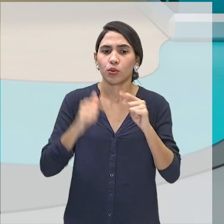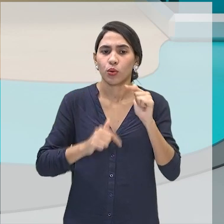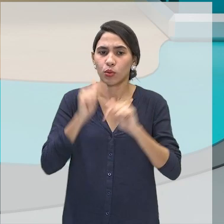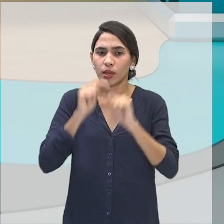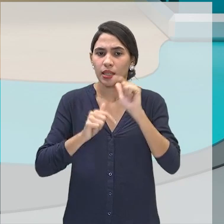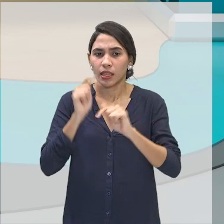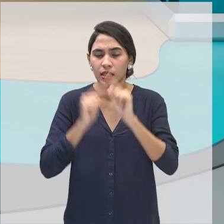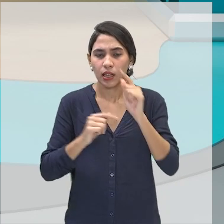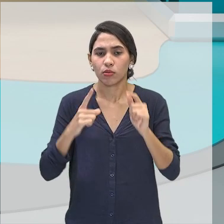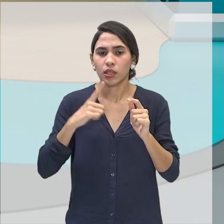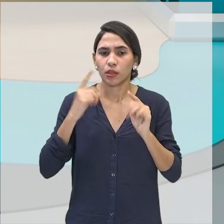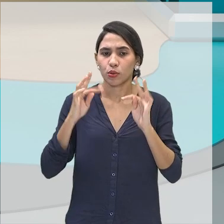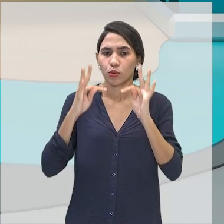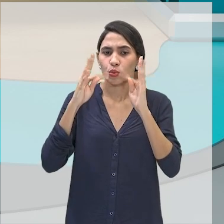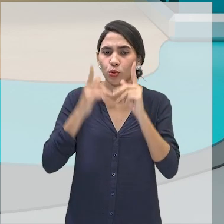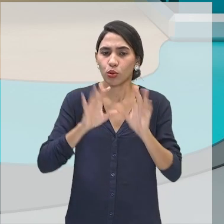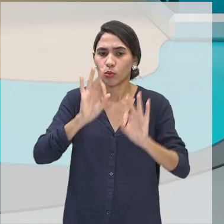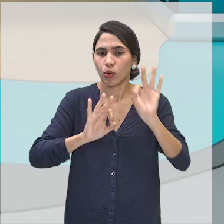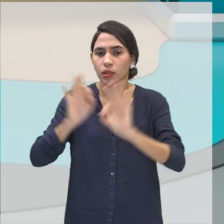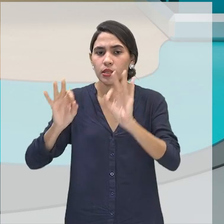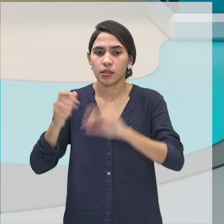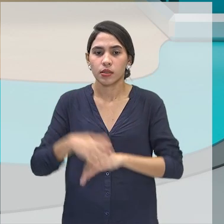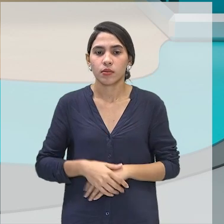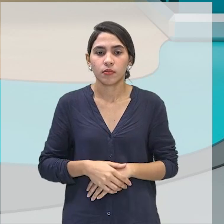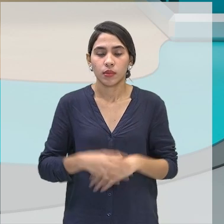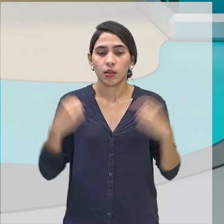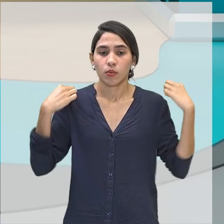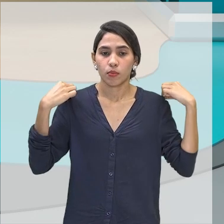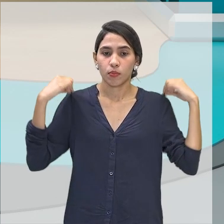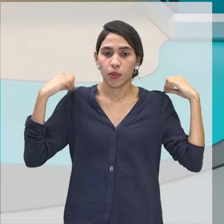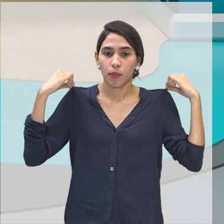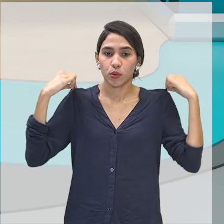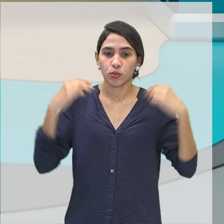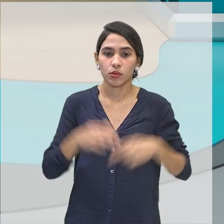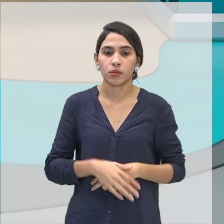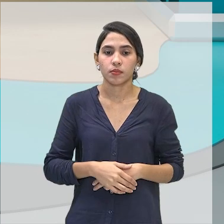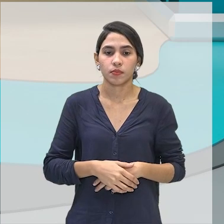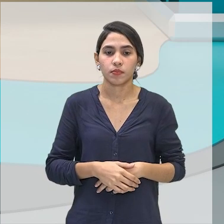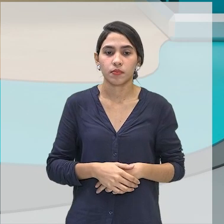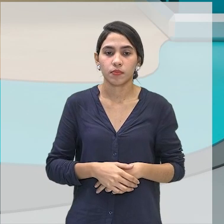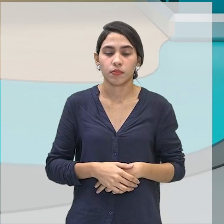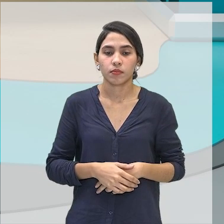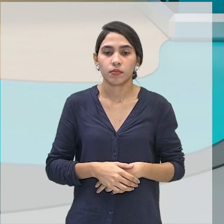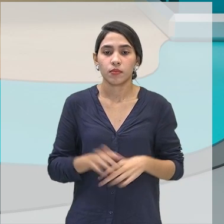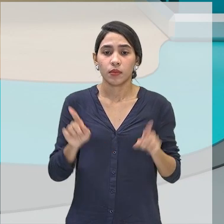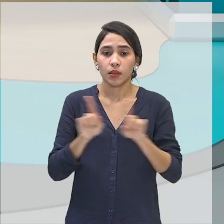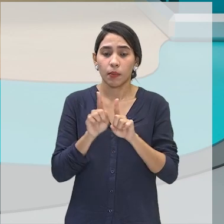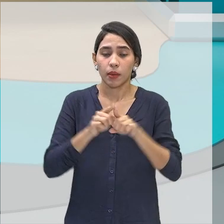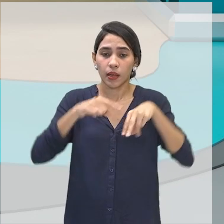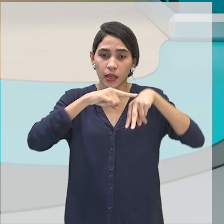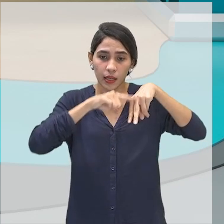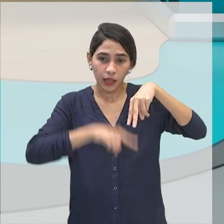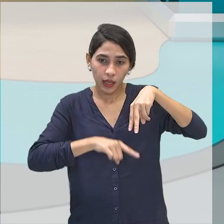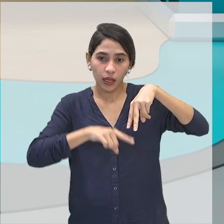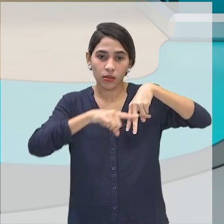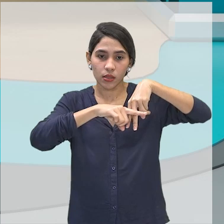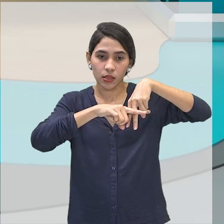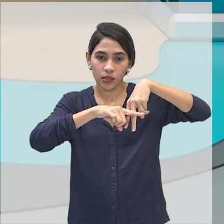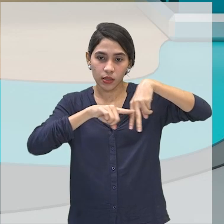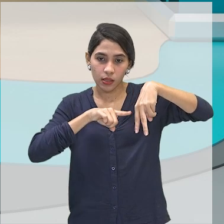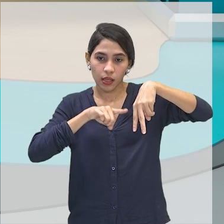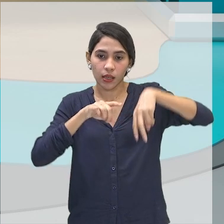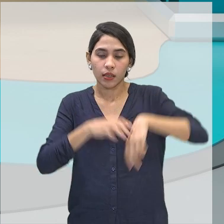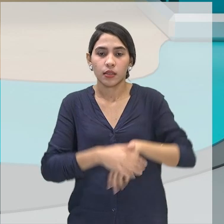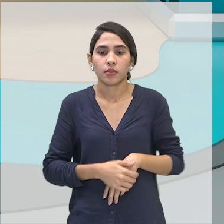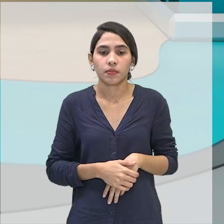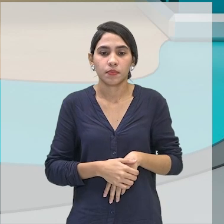paramento. Nós temos aí uma blusa, nós temos uma calça, saia, que eu vou já